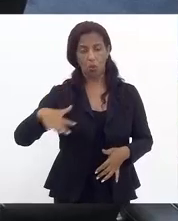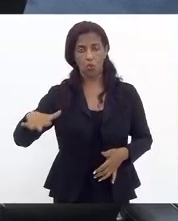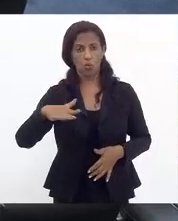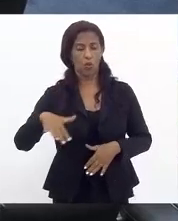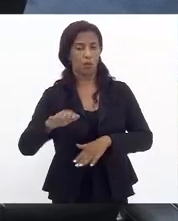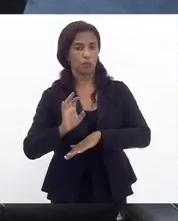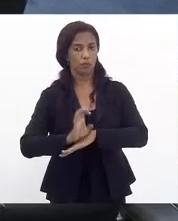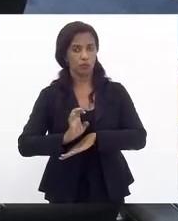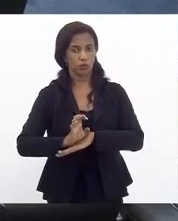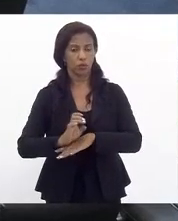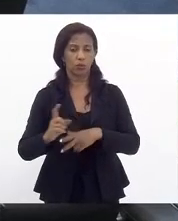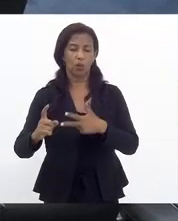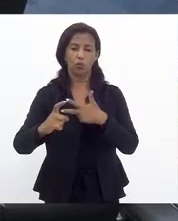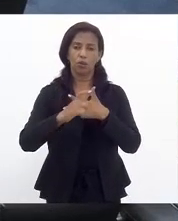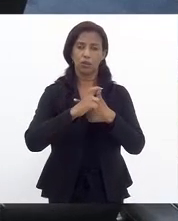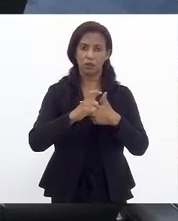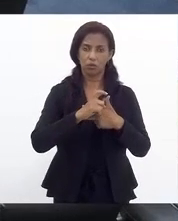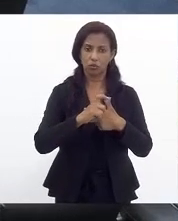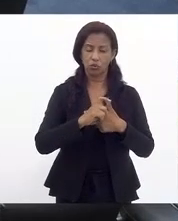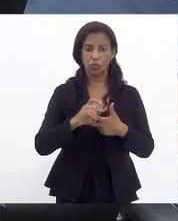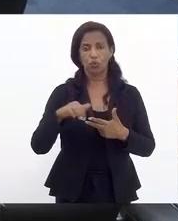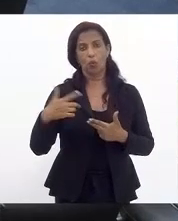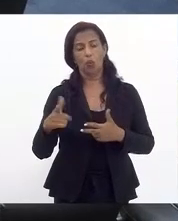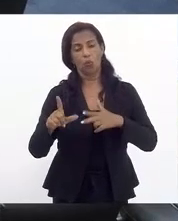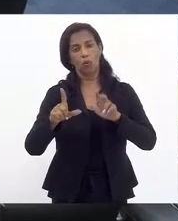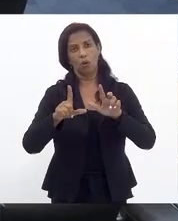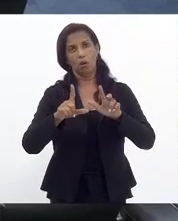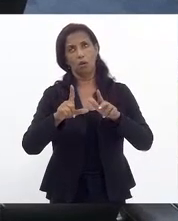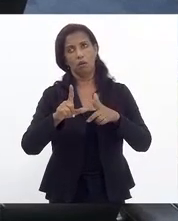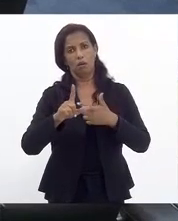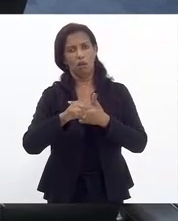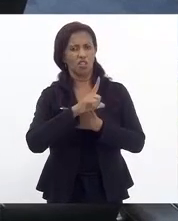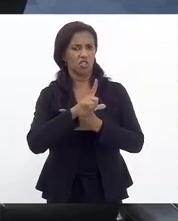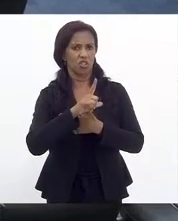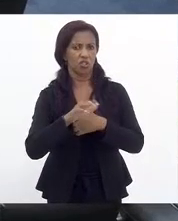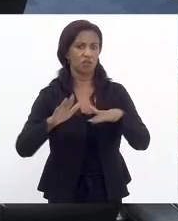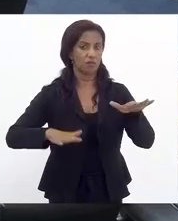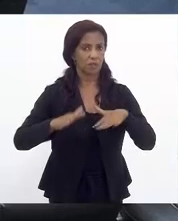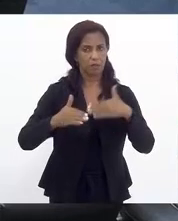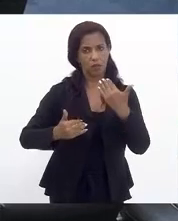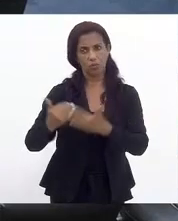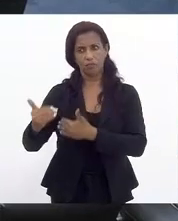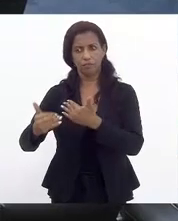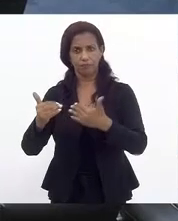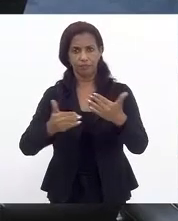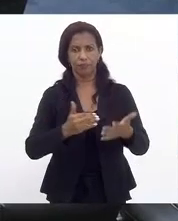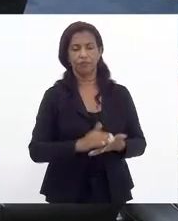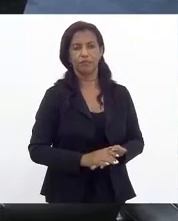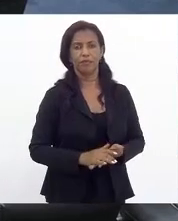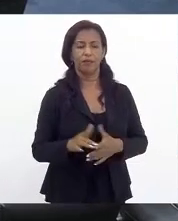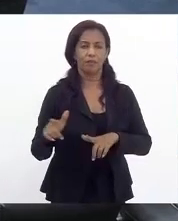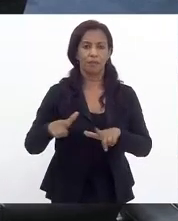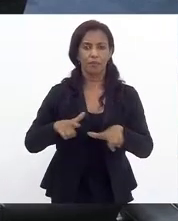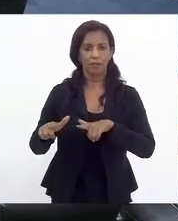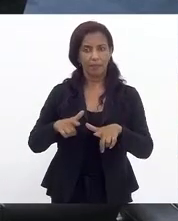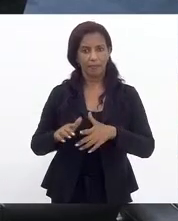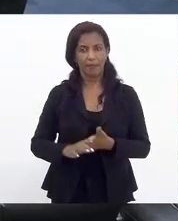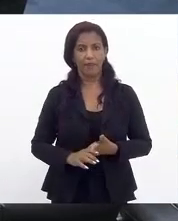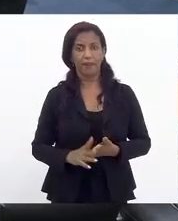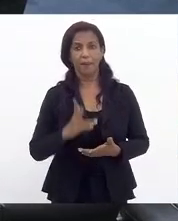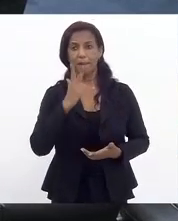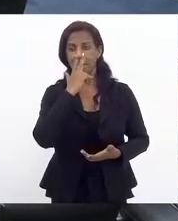Estadual no executivo estadual ou do Legislativa eu não dependendo da carreira do Servidor e